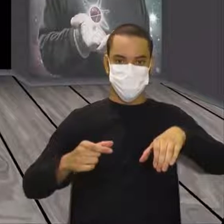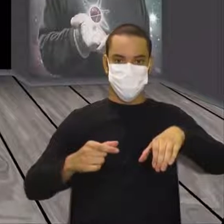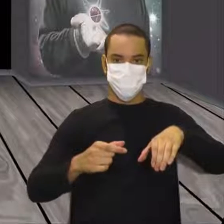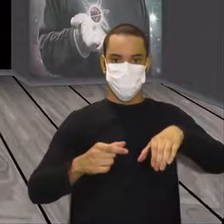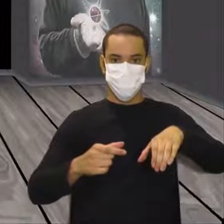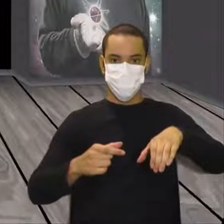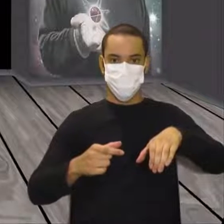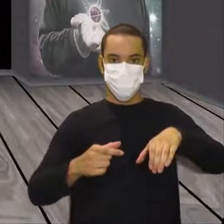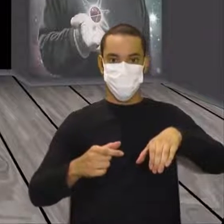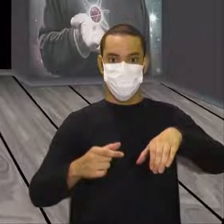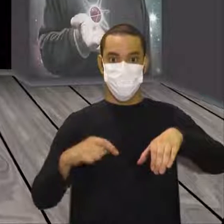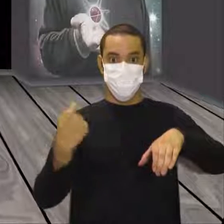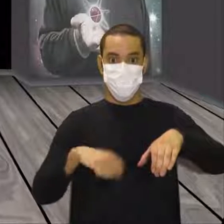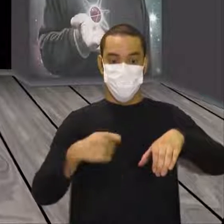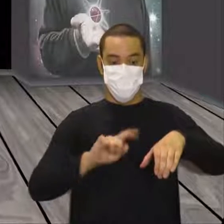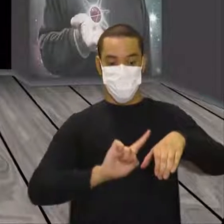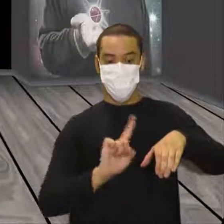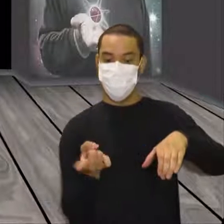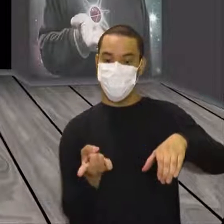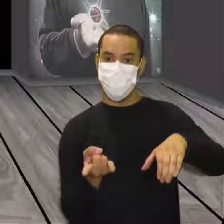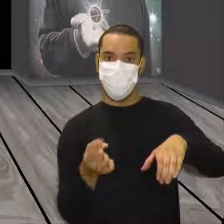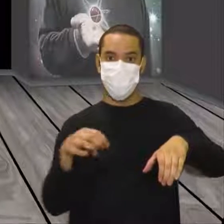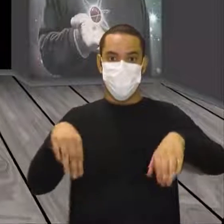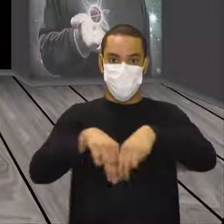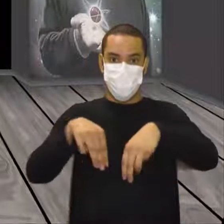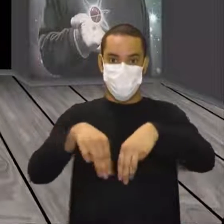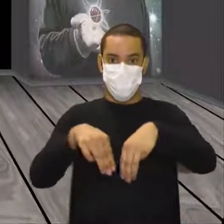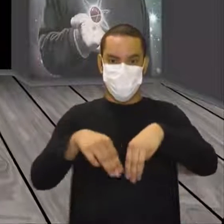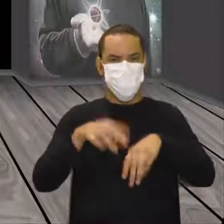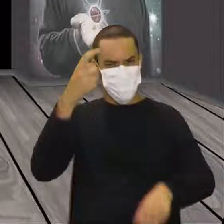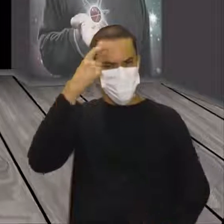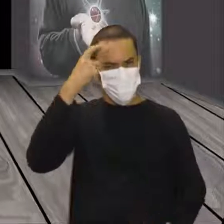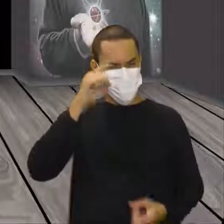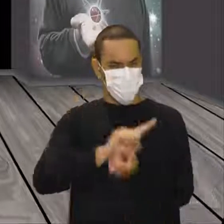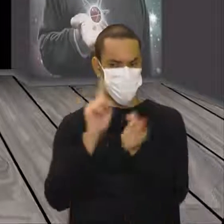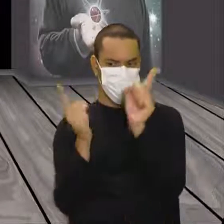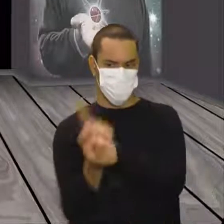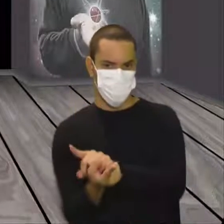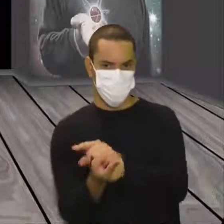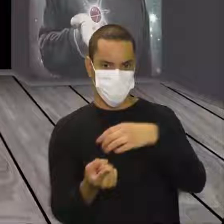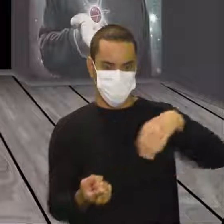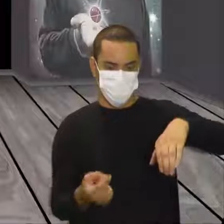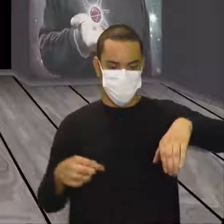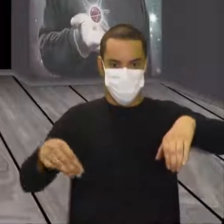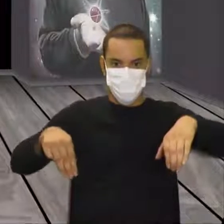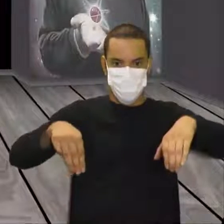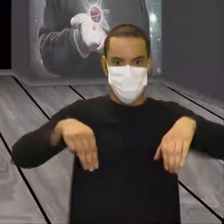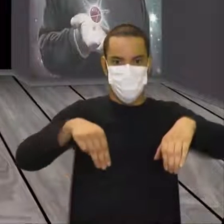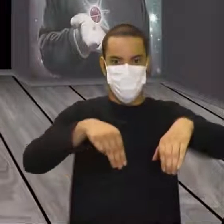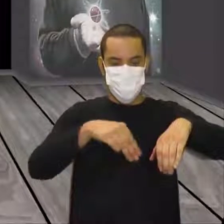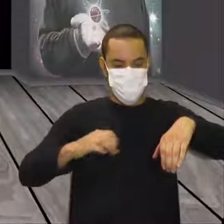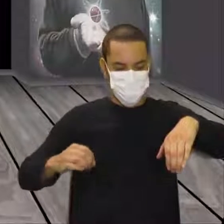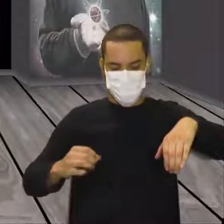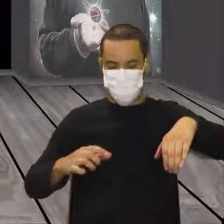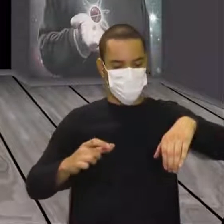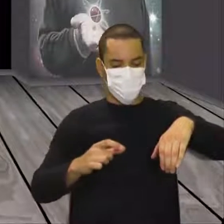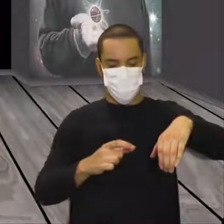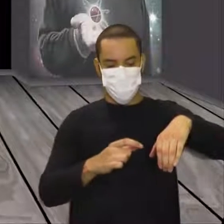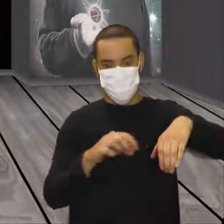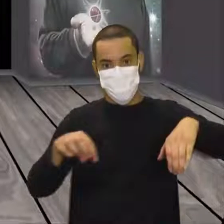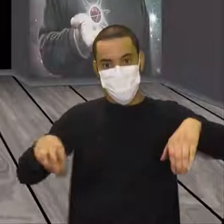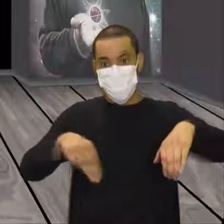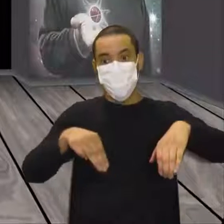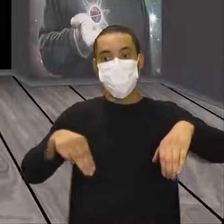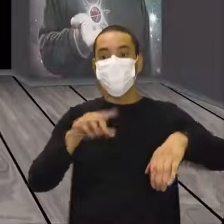o campo magnético tem que vir ao contrário. Pensa, está indo, então tem que gerar ao contrário. Então